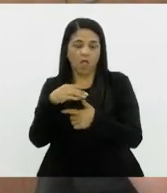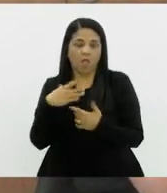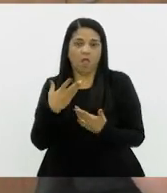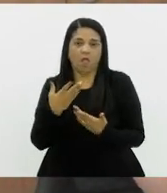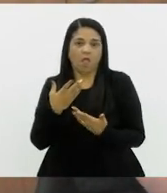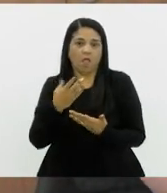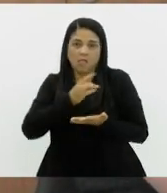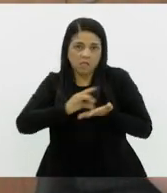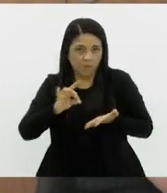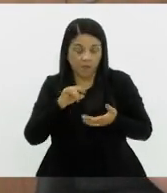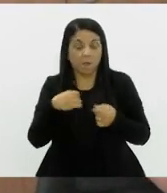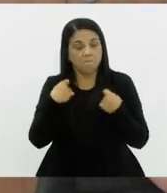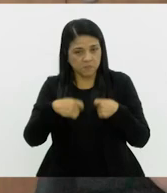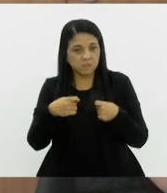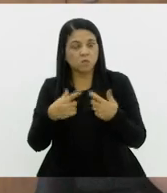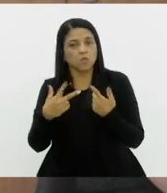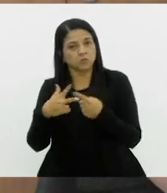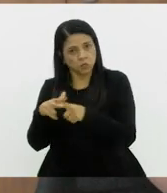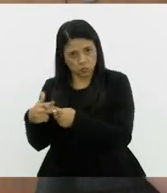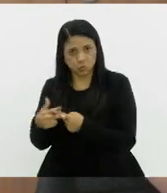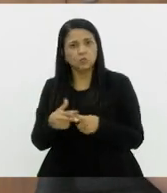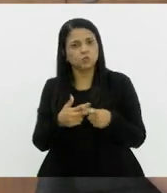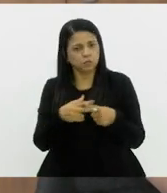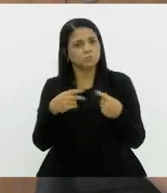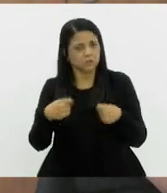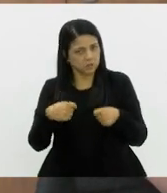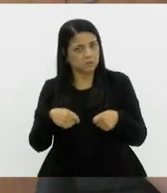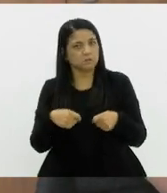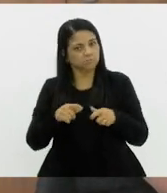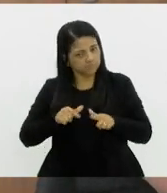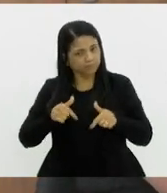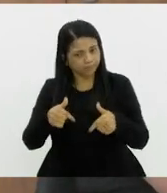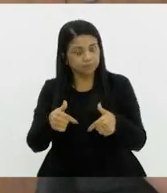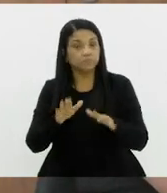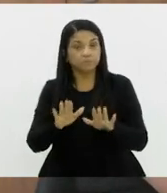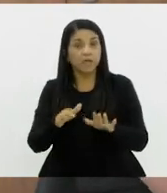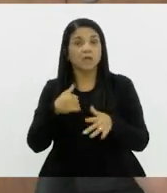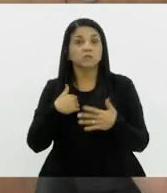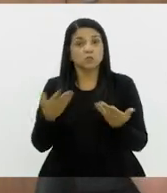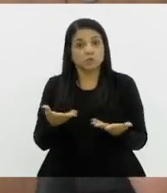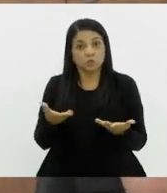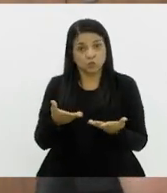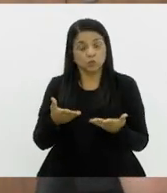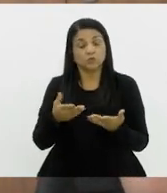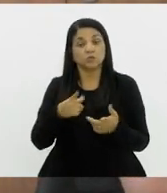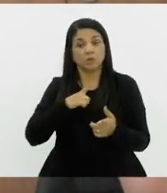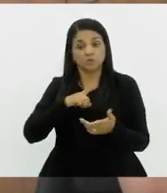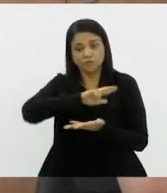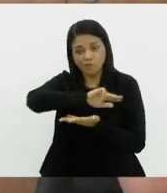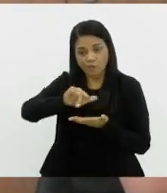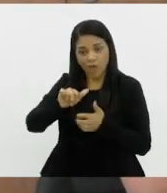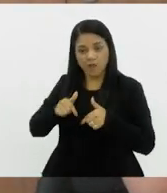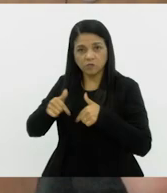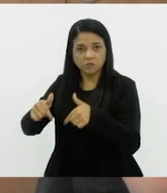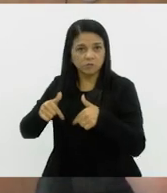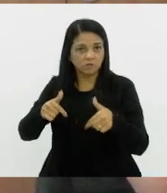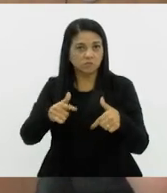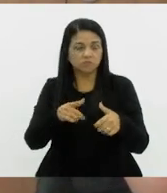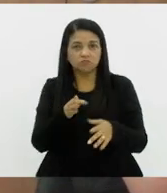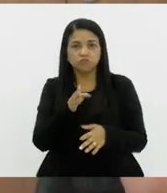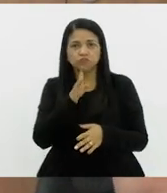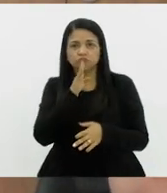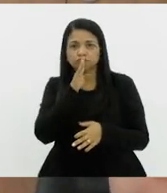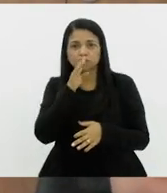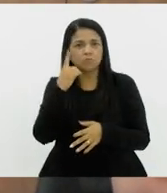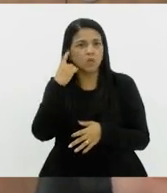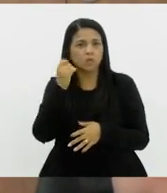precisam ser corrigidas, e o faremos, mas é importante dizer que hoje mesmo nós temos várias atuações que são silenciosas, por